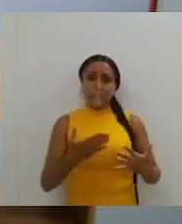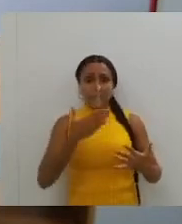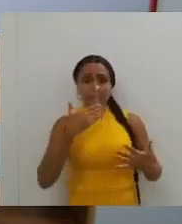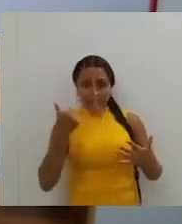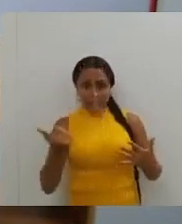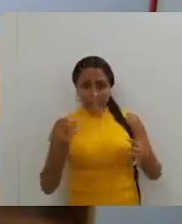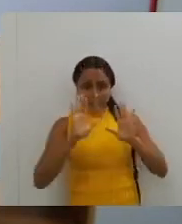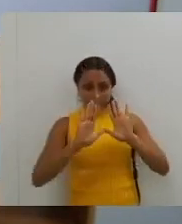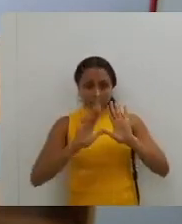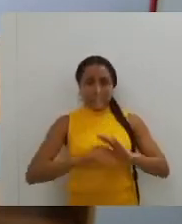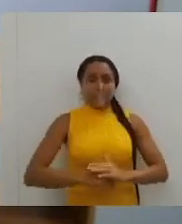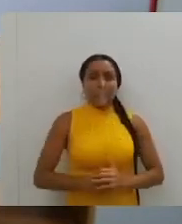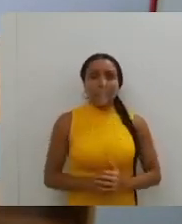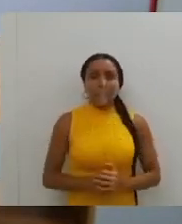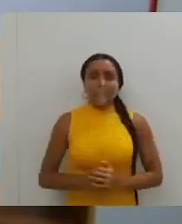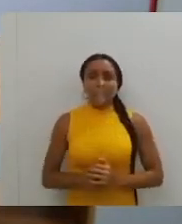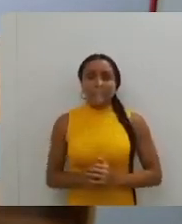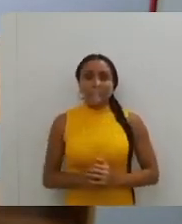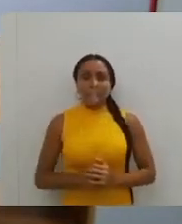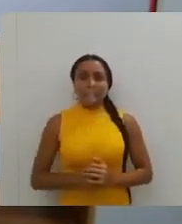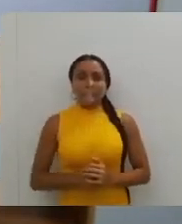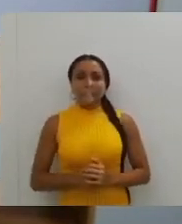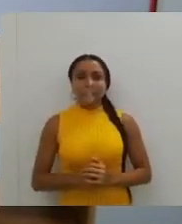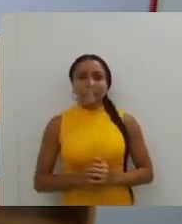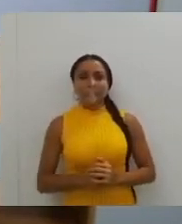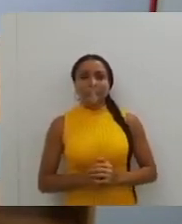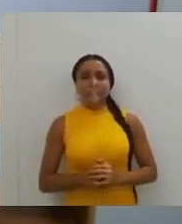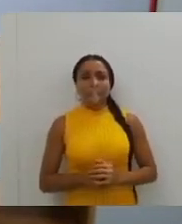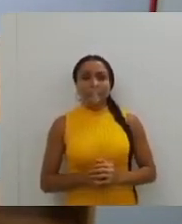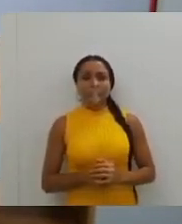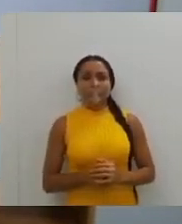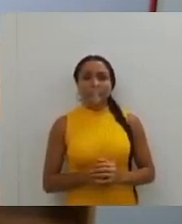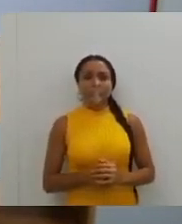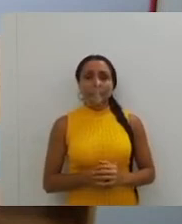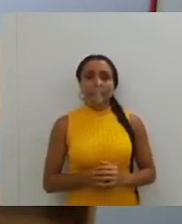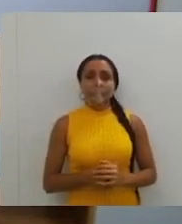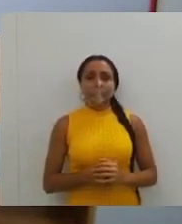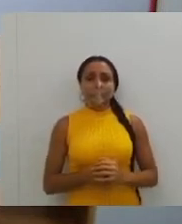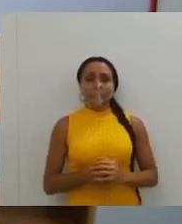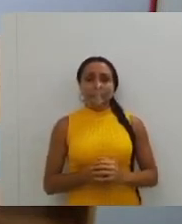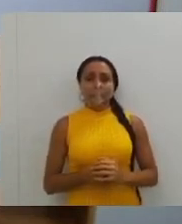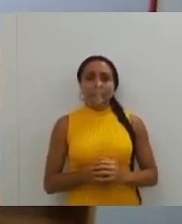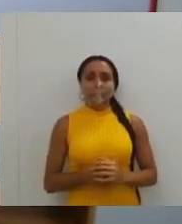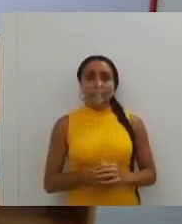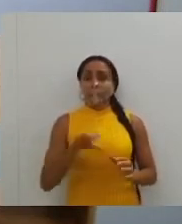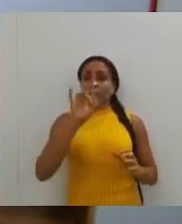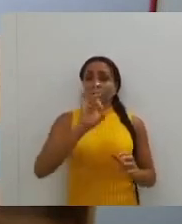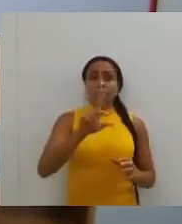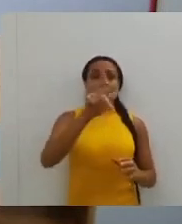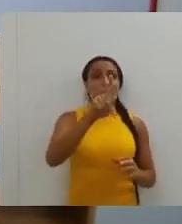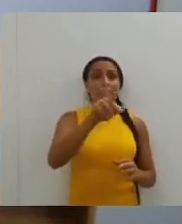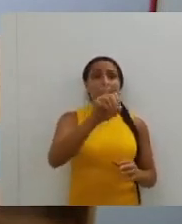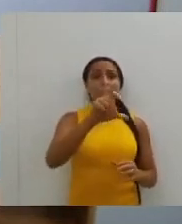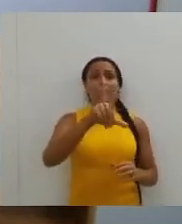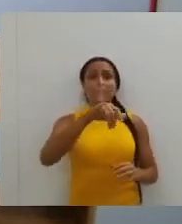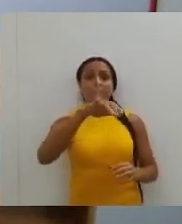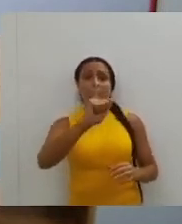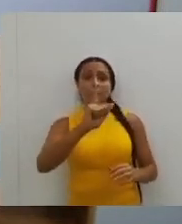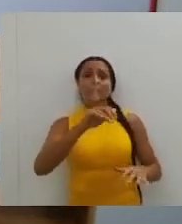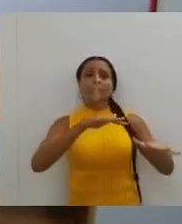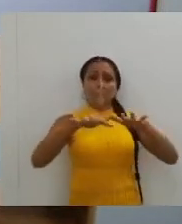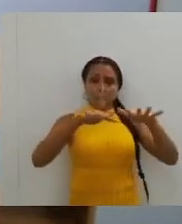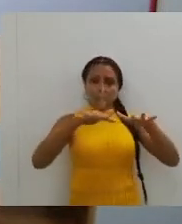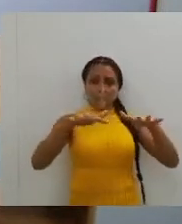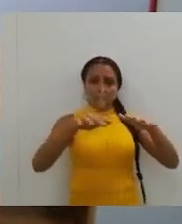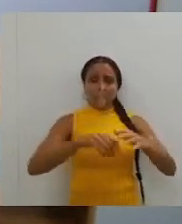pessoal, vamos interpretar um pouquinho melhor ali. Pegamos e foquemos só a polia móvel.